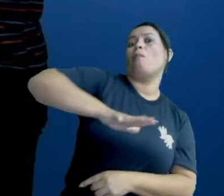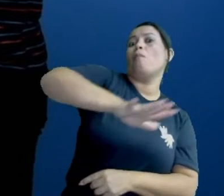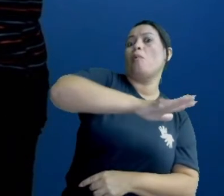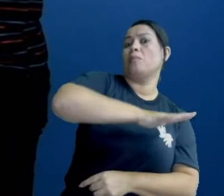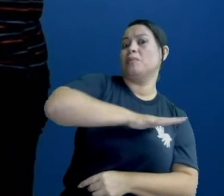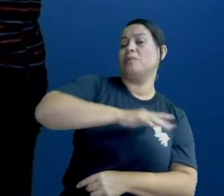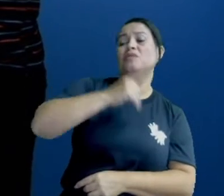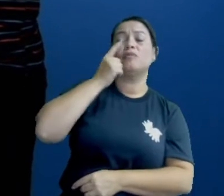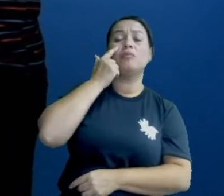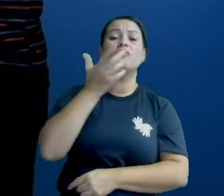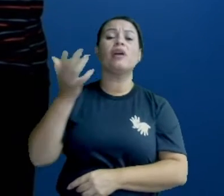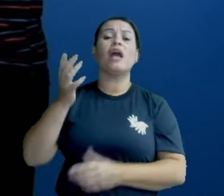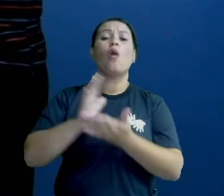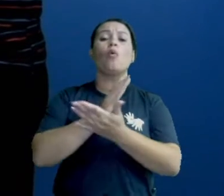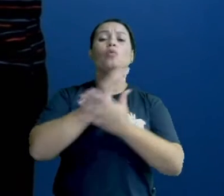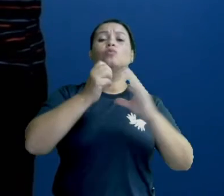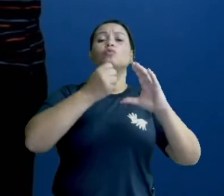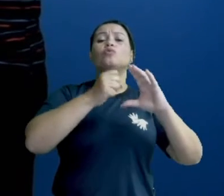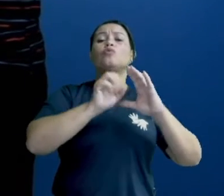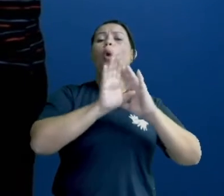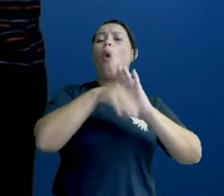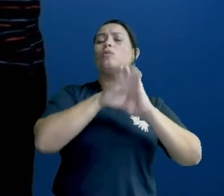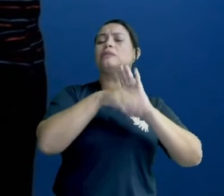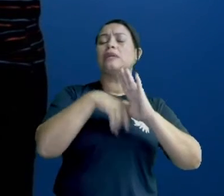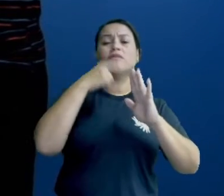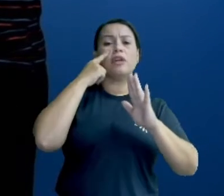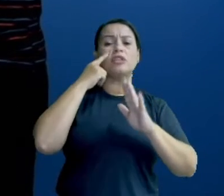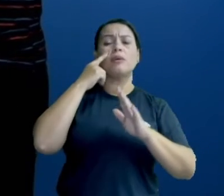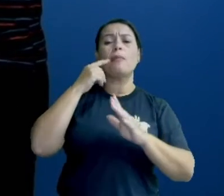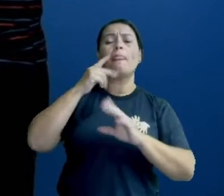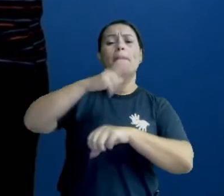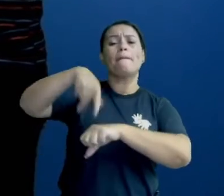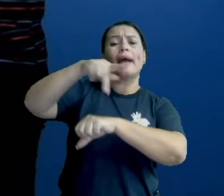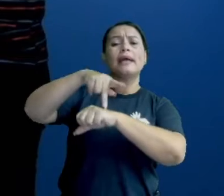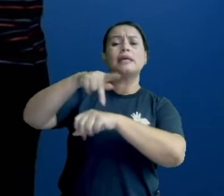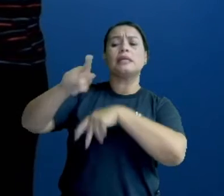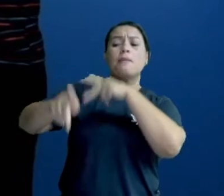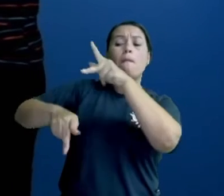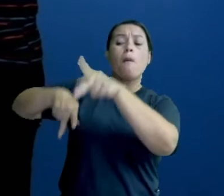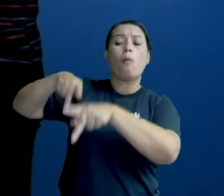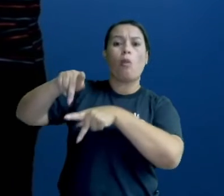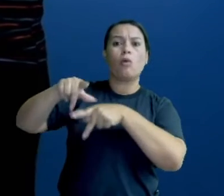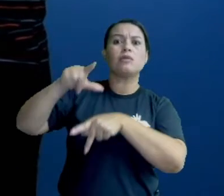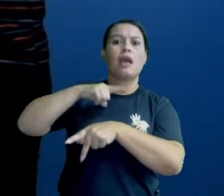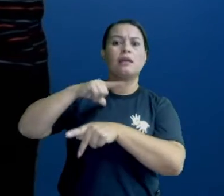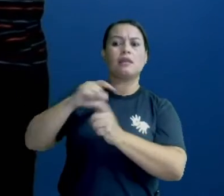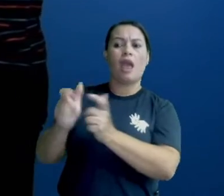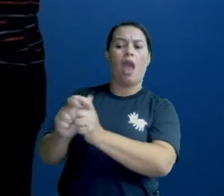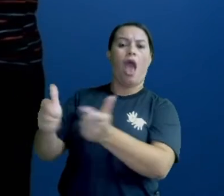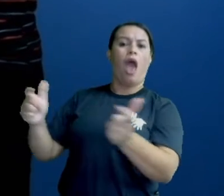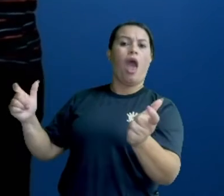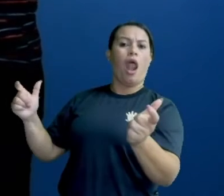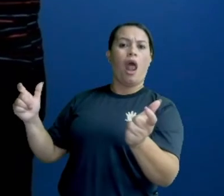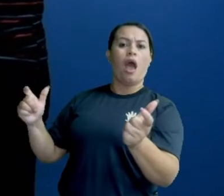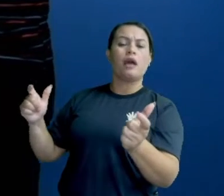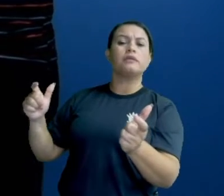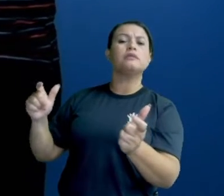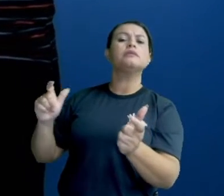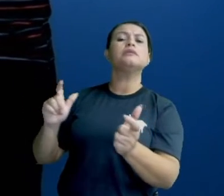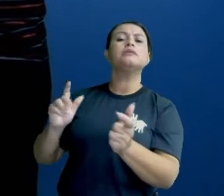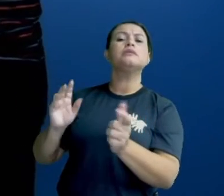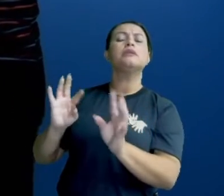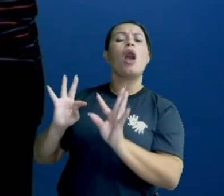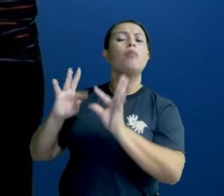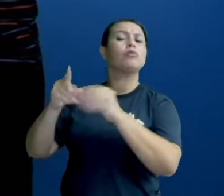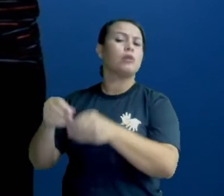conceitos que a gente vai trabalhar aqui como esse. O que é um país populoso? O país populoso é aquele que tem uma grande população absoluta ou total. O Brasil, no caso, vai